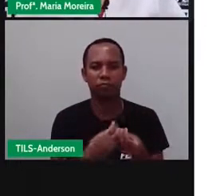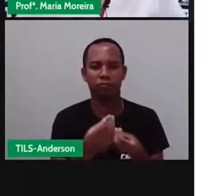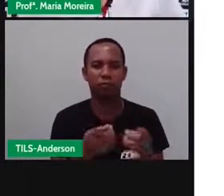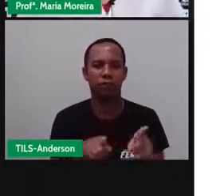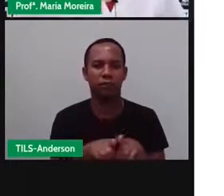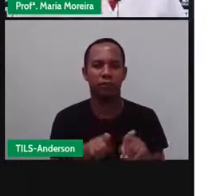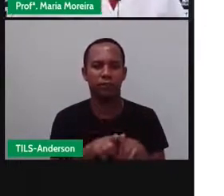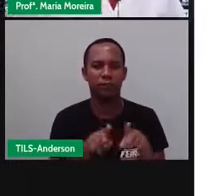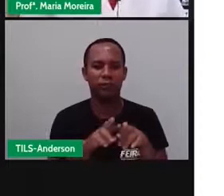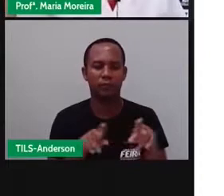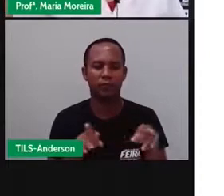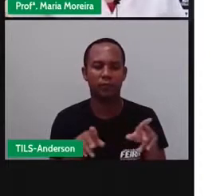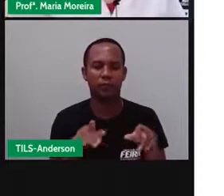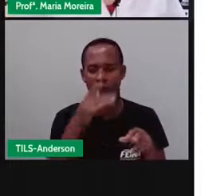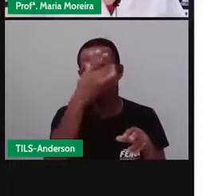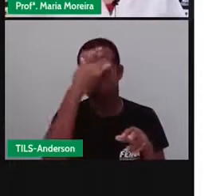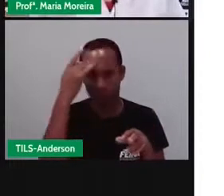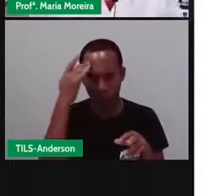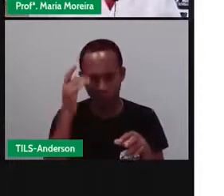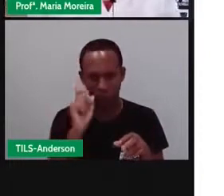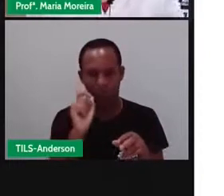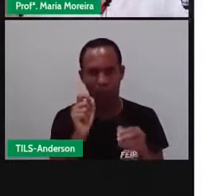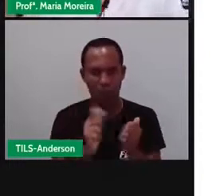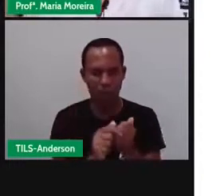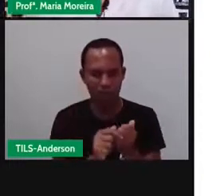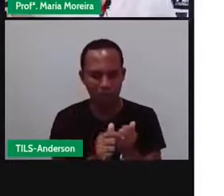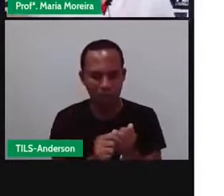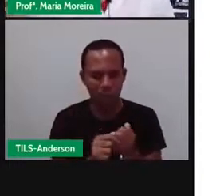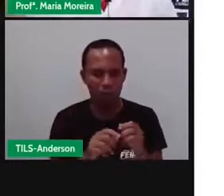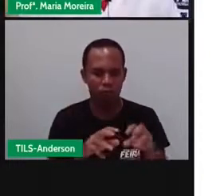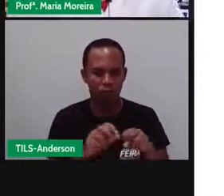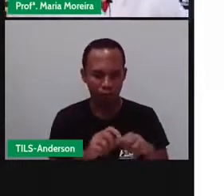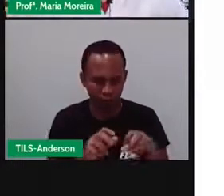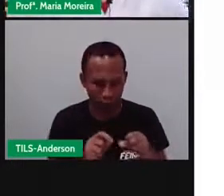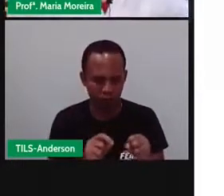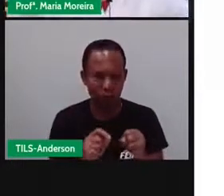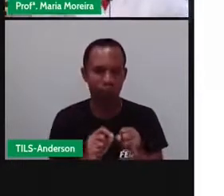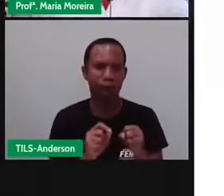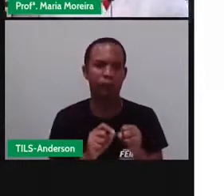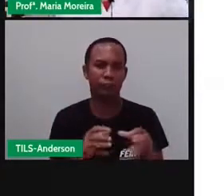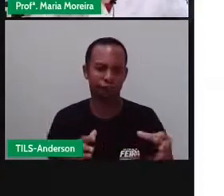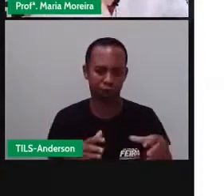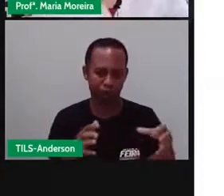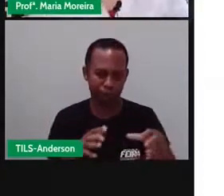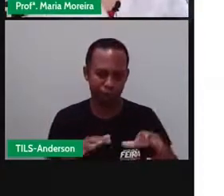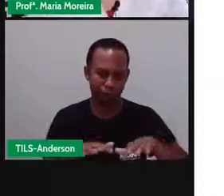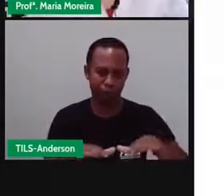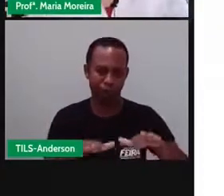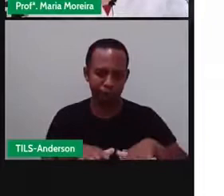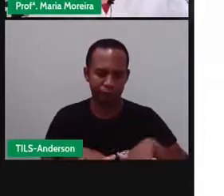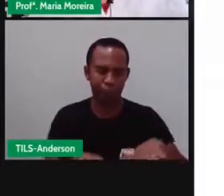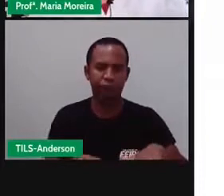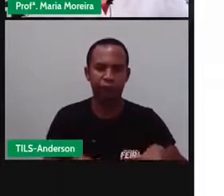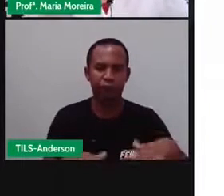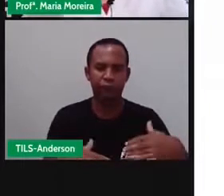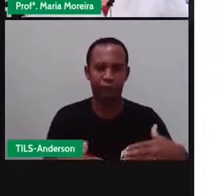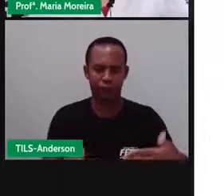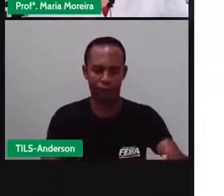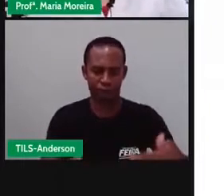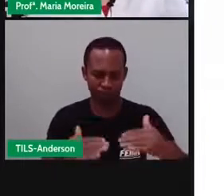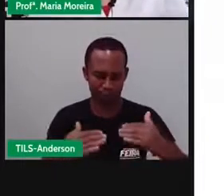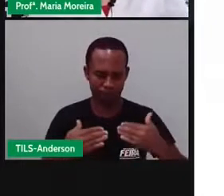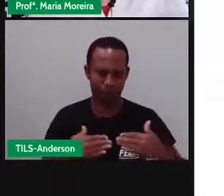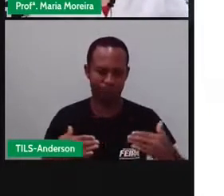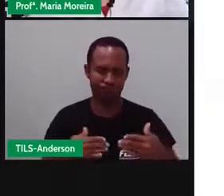geração. Então, alguém processou o milho aí, fez a fubá, que fez o cuscuz, alguém descobriu que tinha aquele amido.